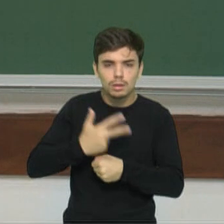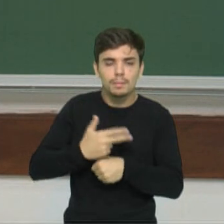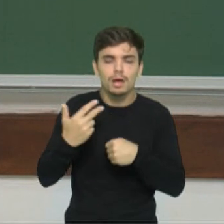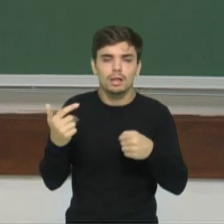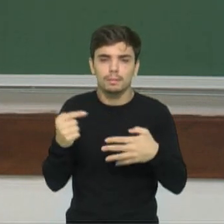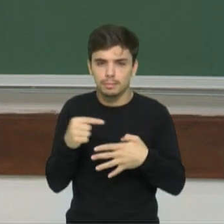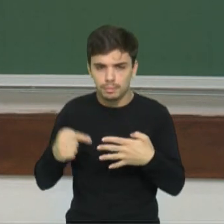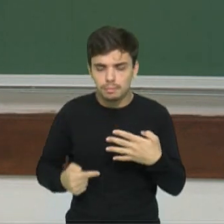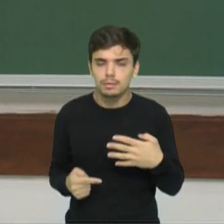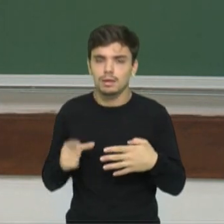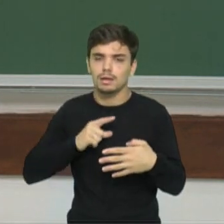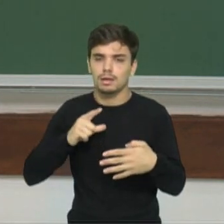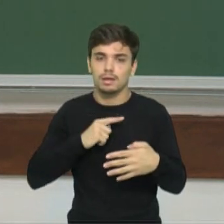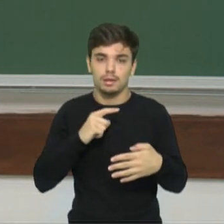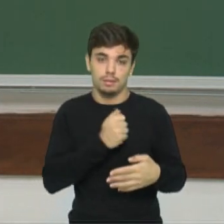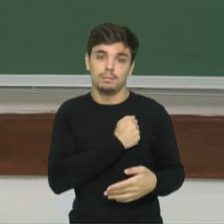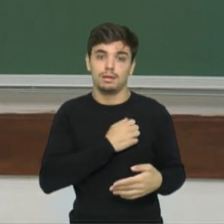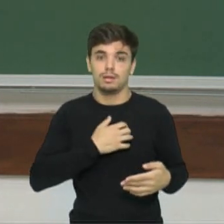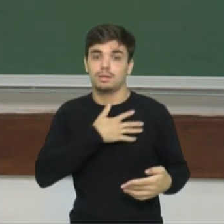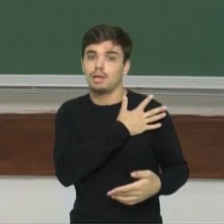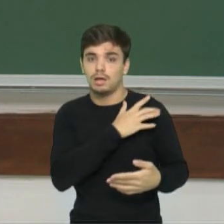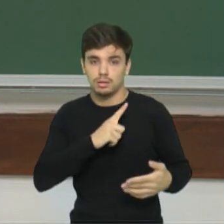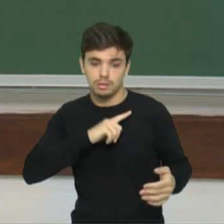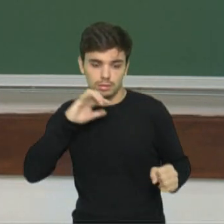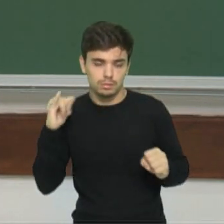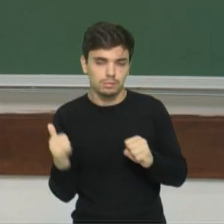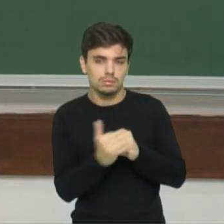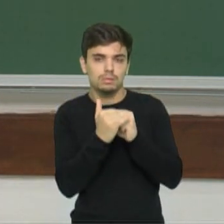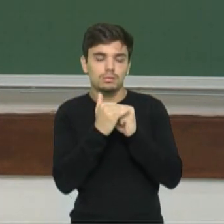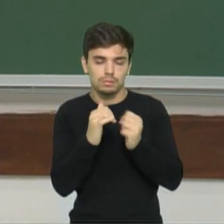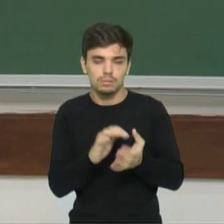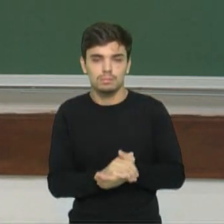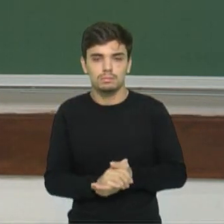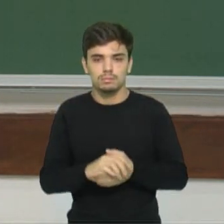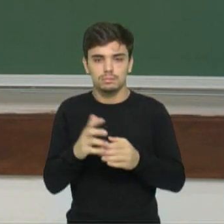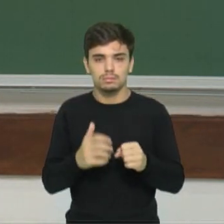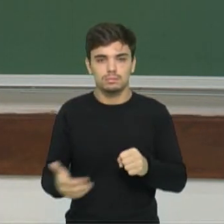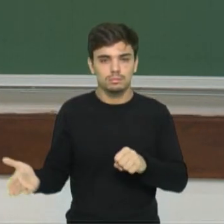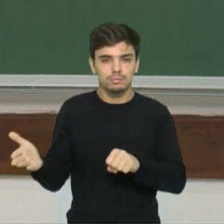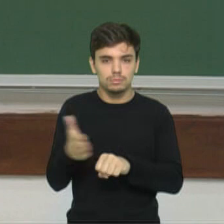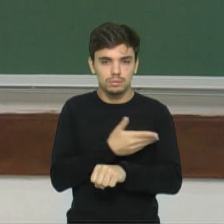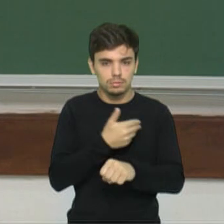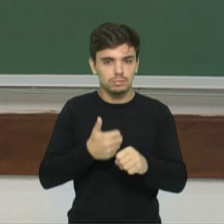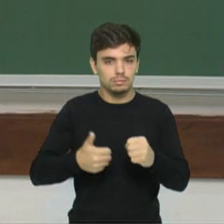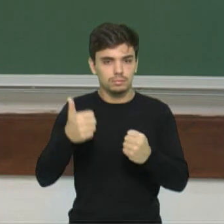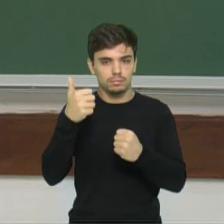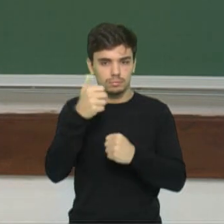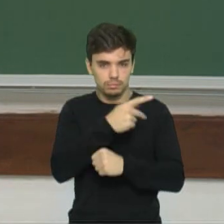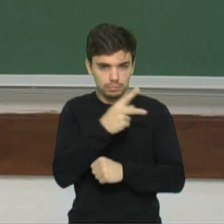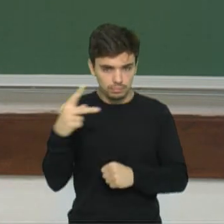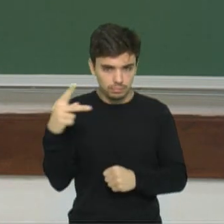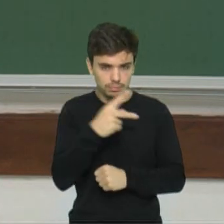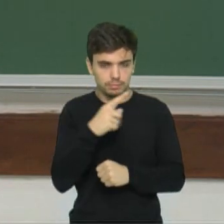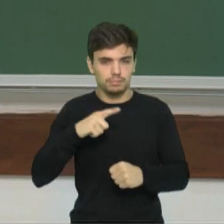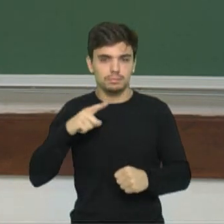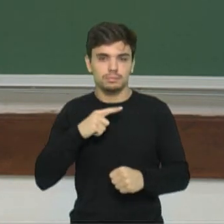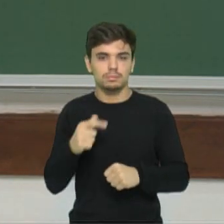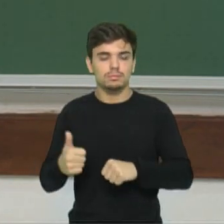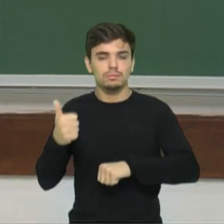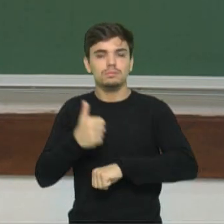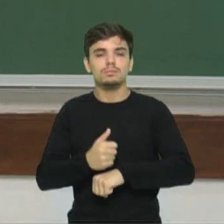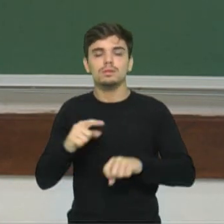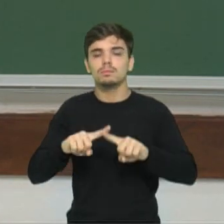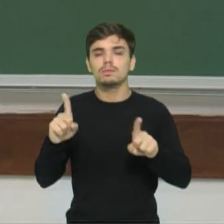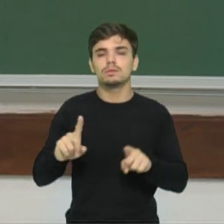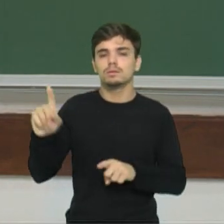os militares aplicando um golpe, né? Então tiraram o presidente eleito e eles assumiram o poder. No caso uruguaio, a gente vai ter um